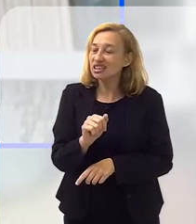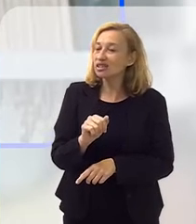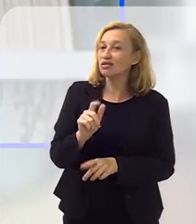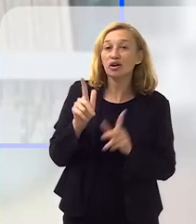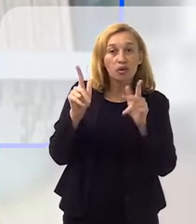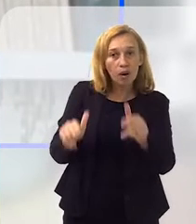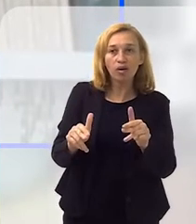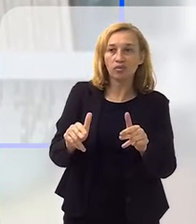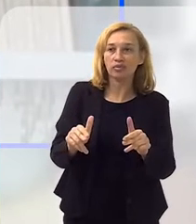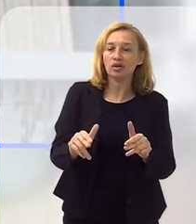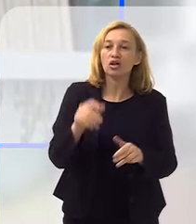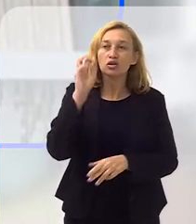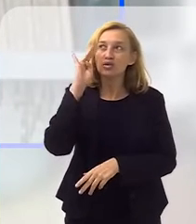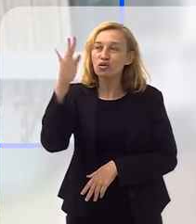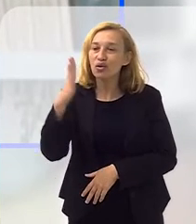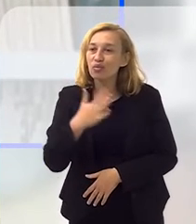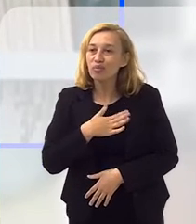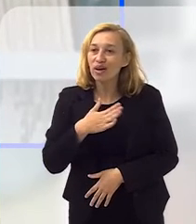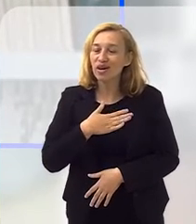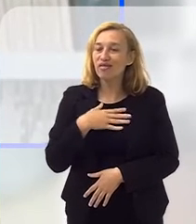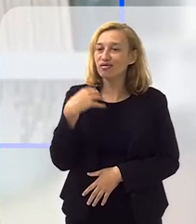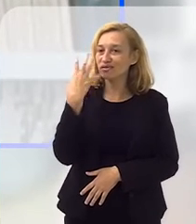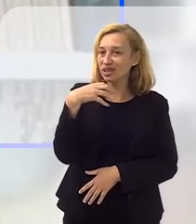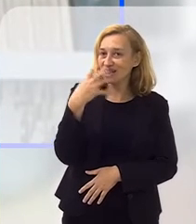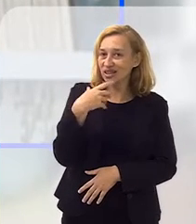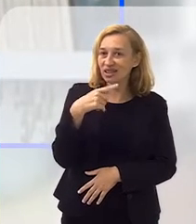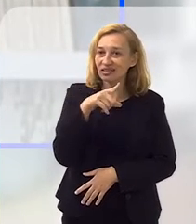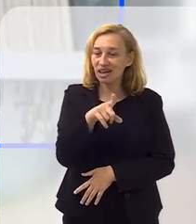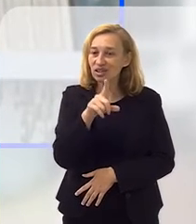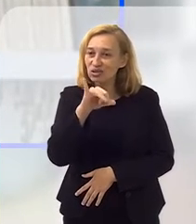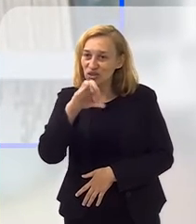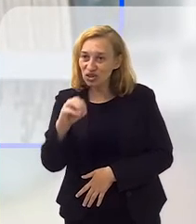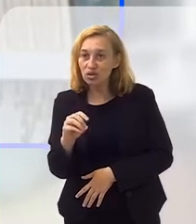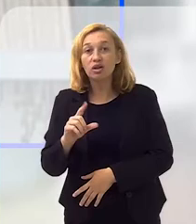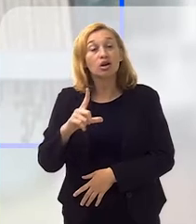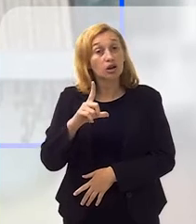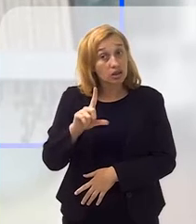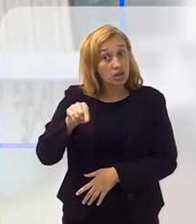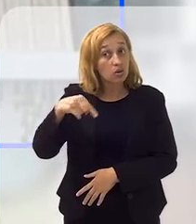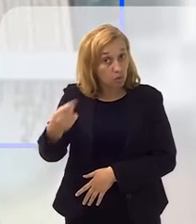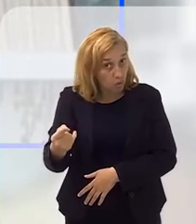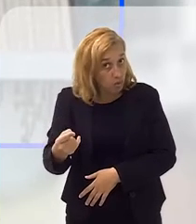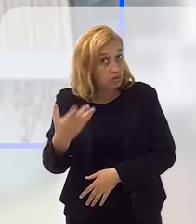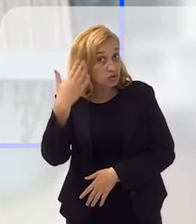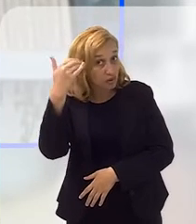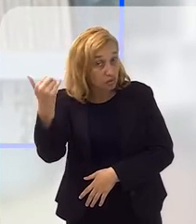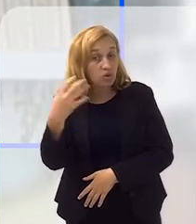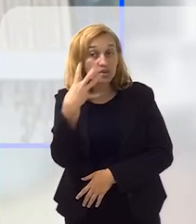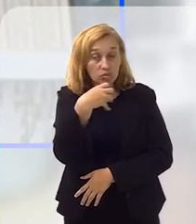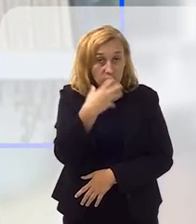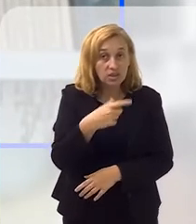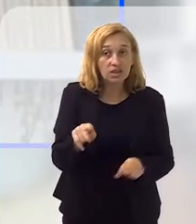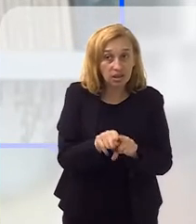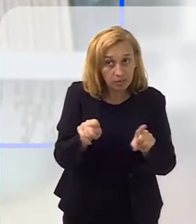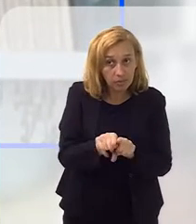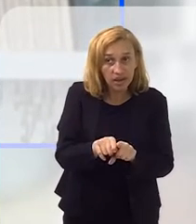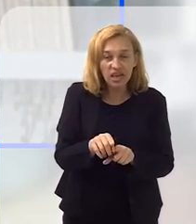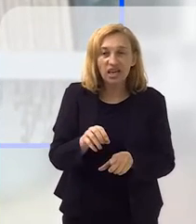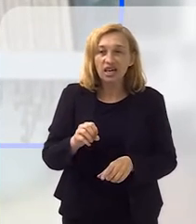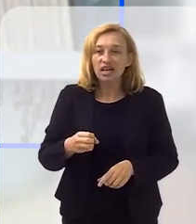Bethânia não foi diferente. Com Sonho Meu puxando o disco Álibi, claro que havia outros grandes sucessos naquele